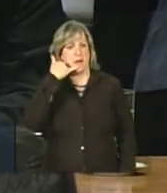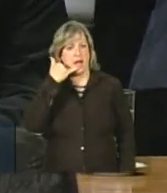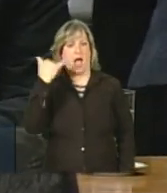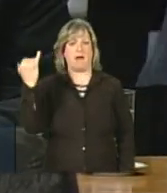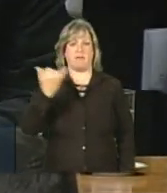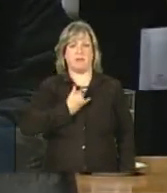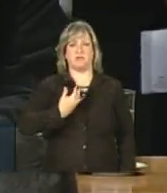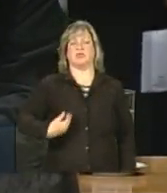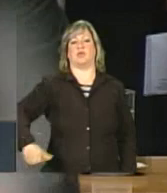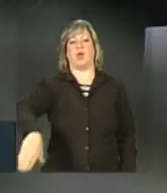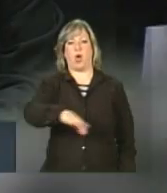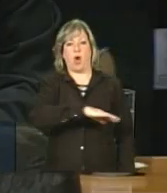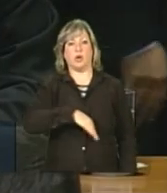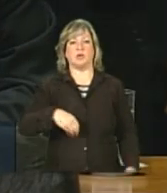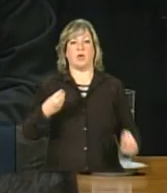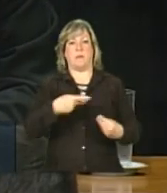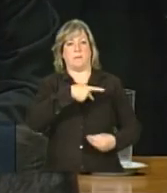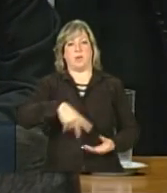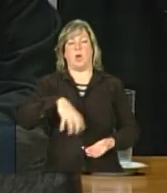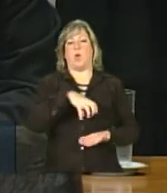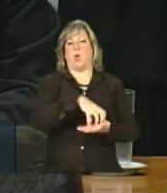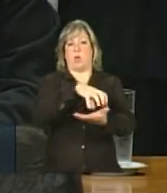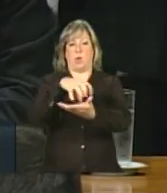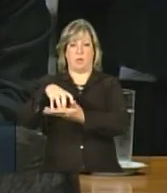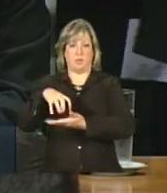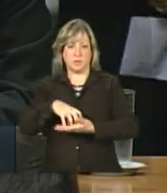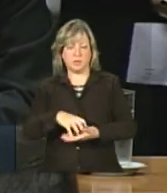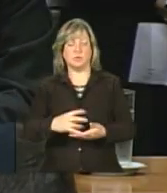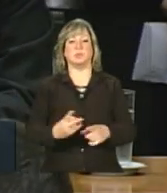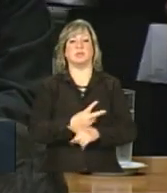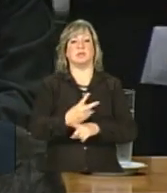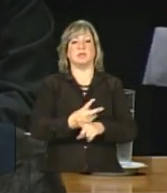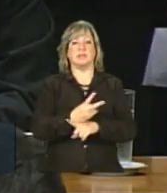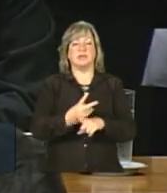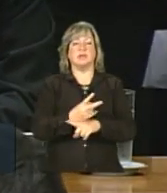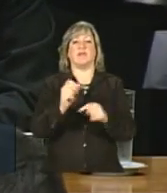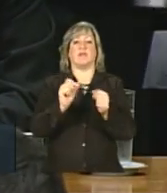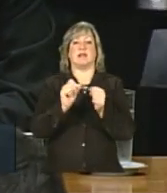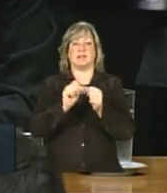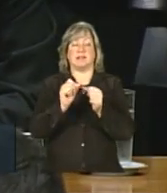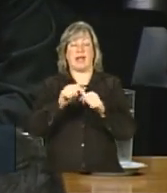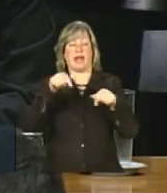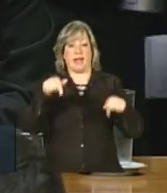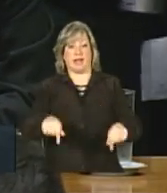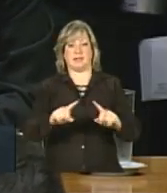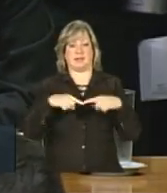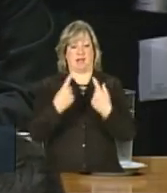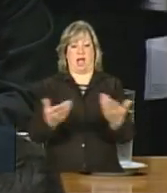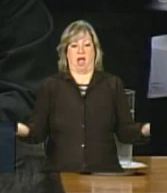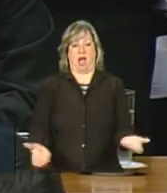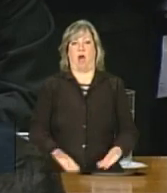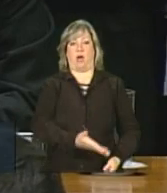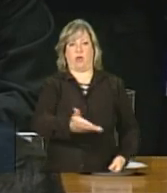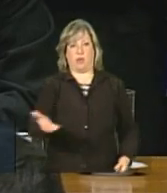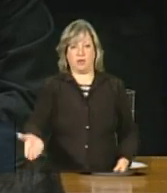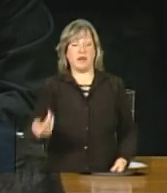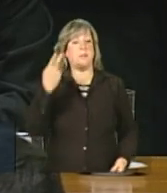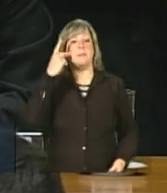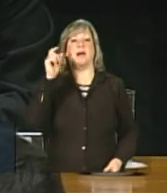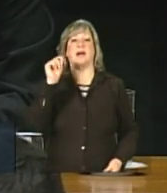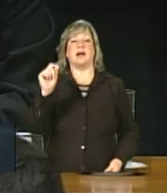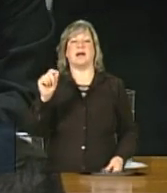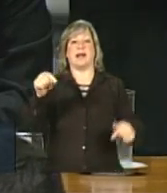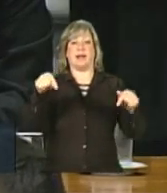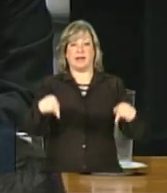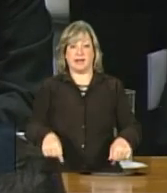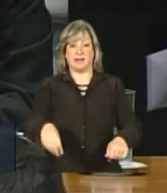conosco, com os presidentes das comissões, buscando realizar esta sessão para que aqui